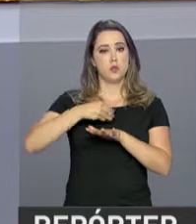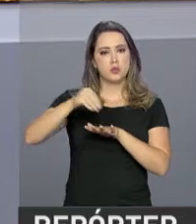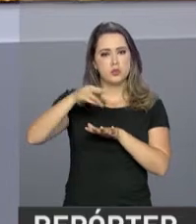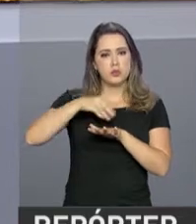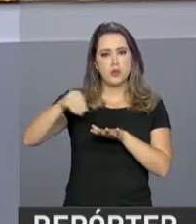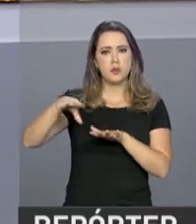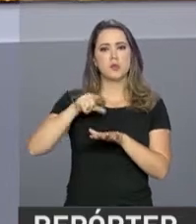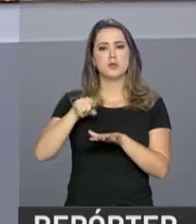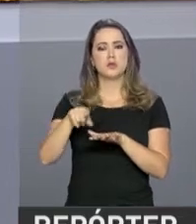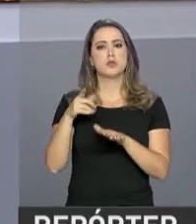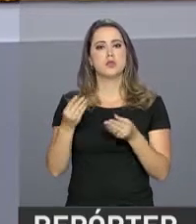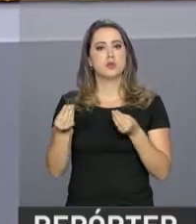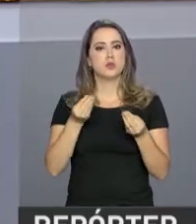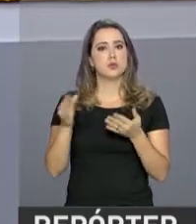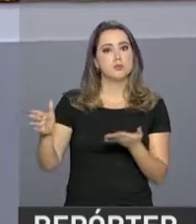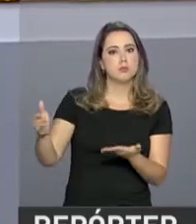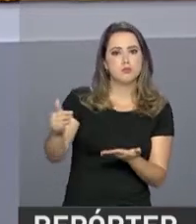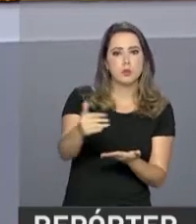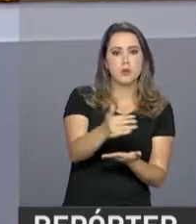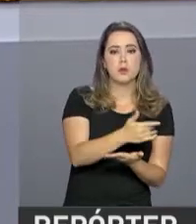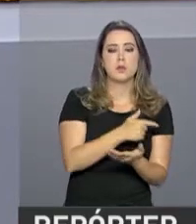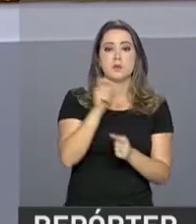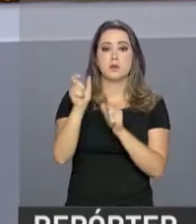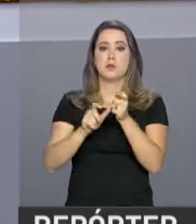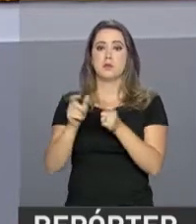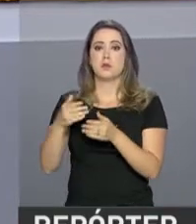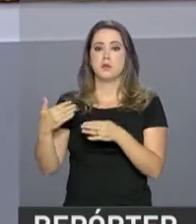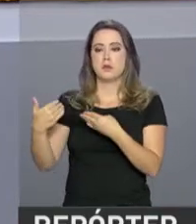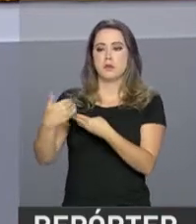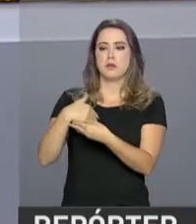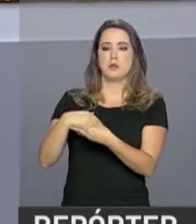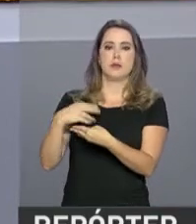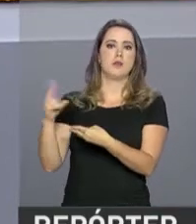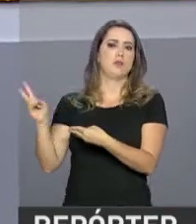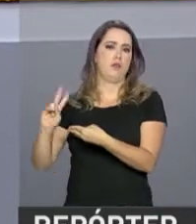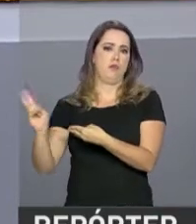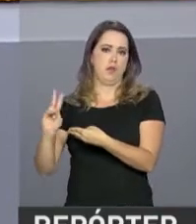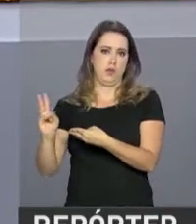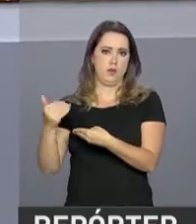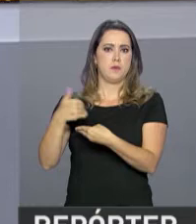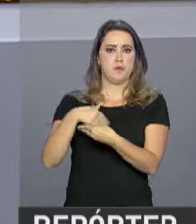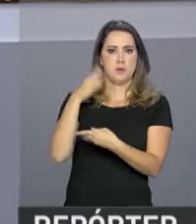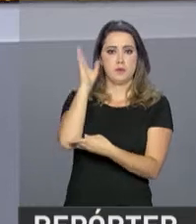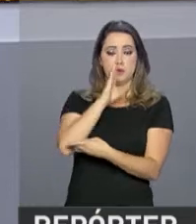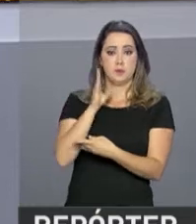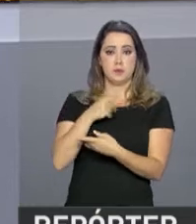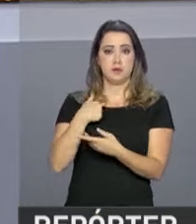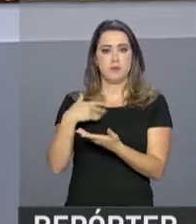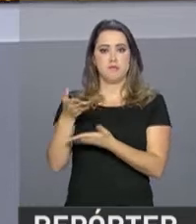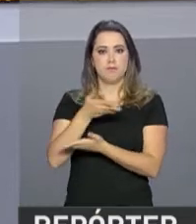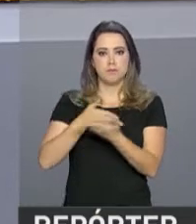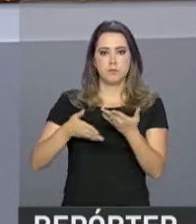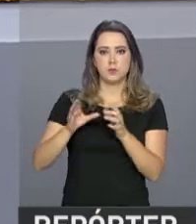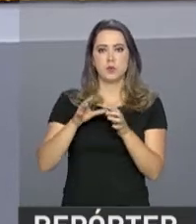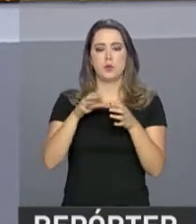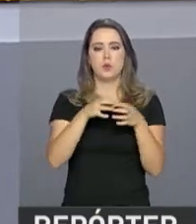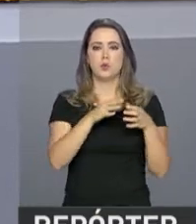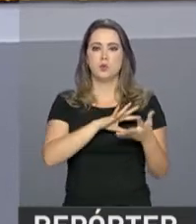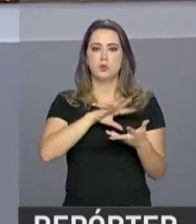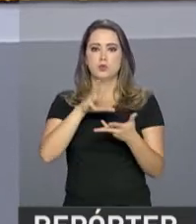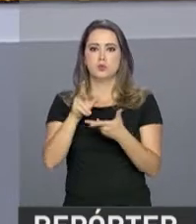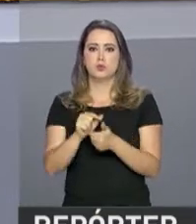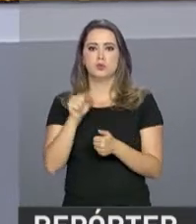sobre as ações de acolhimento aos imigrantes da Venezuela. A sessão é para representações diplomáticas e organismos